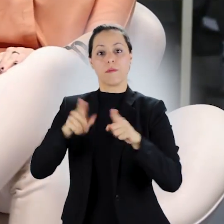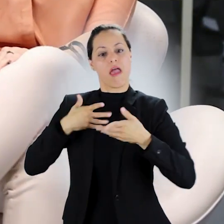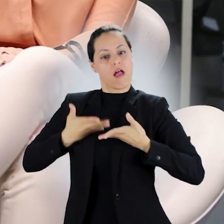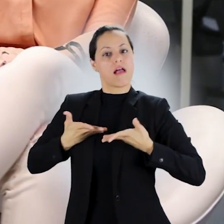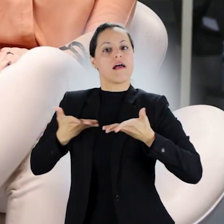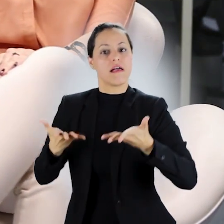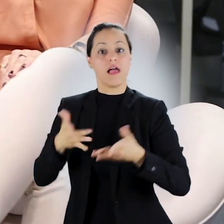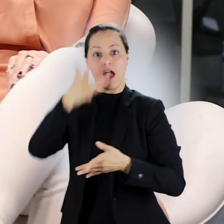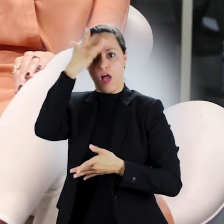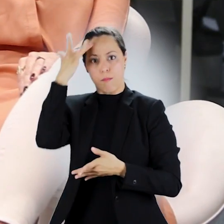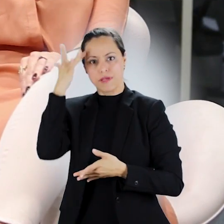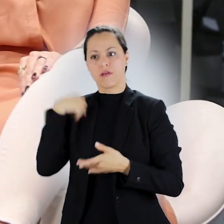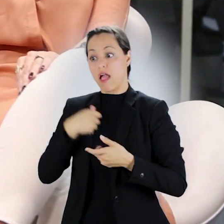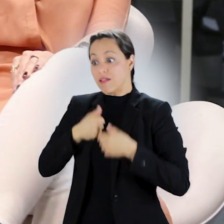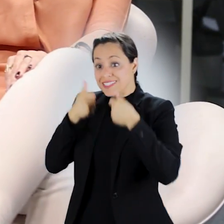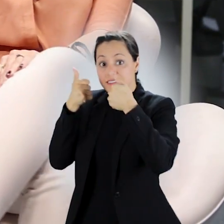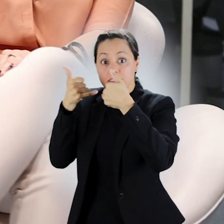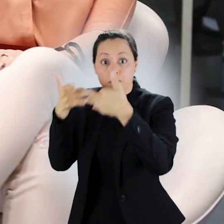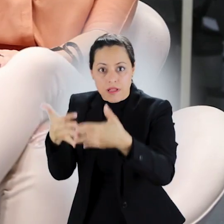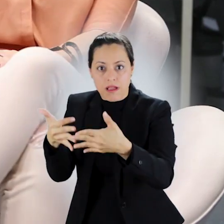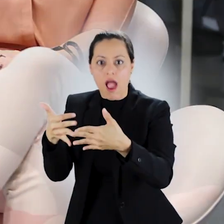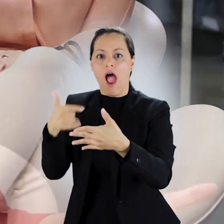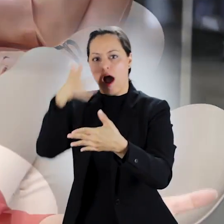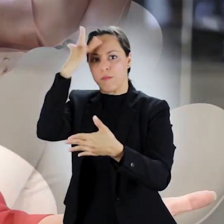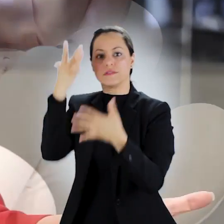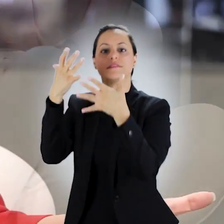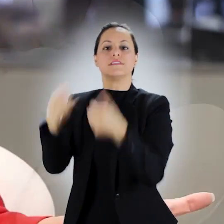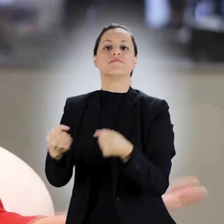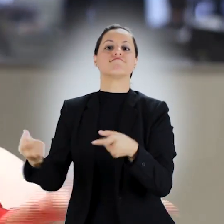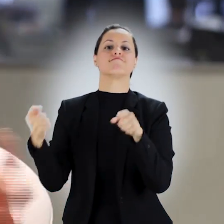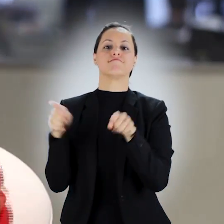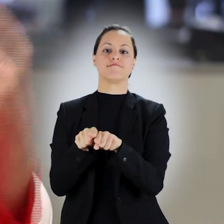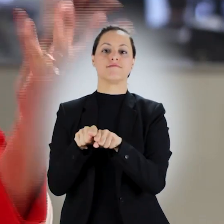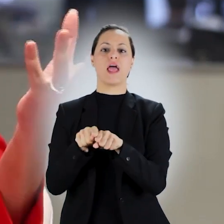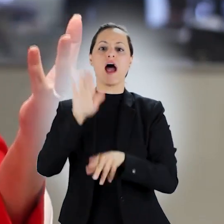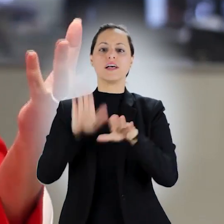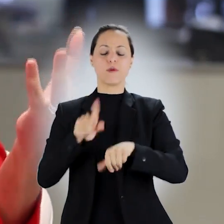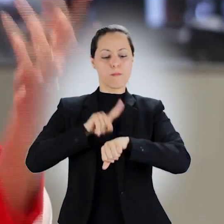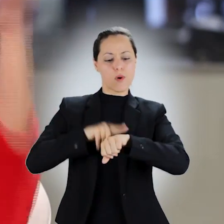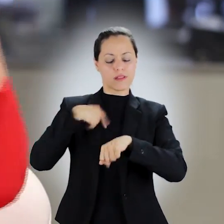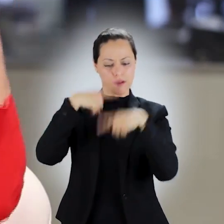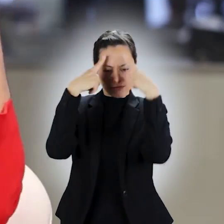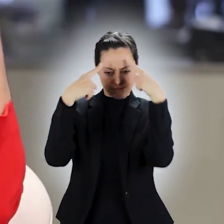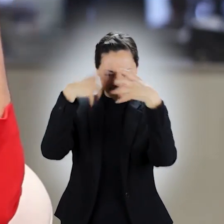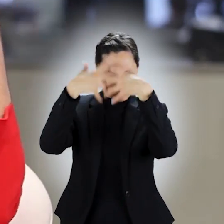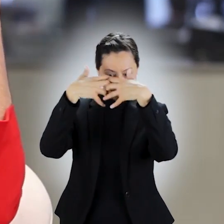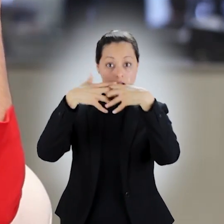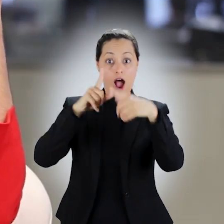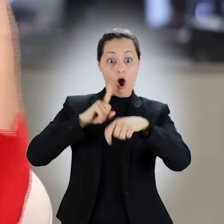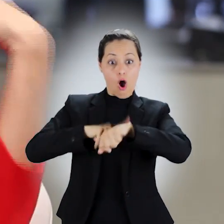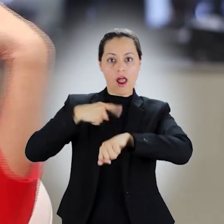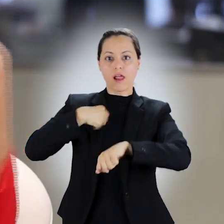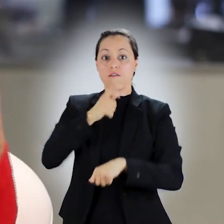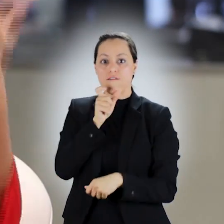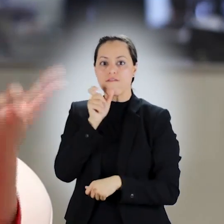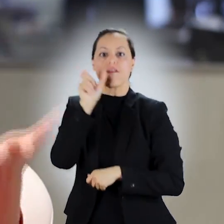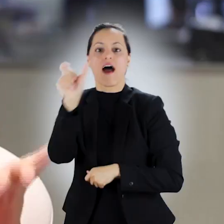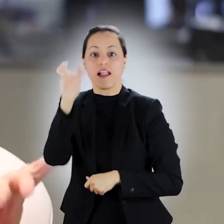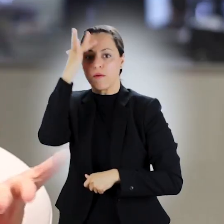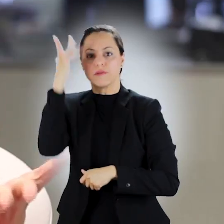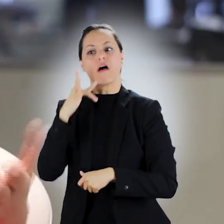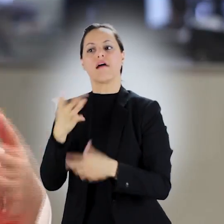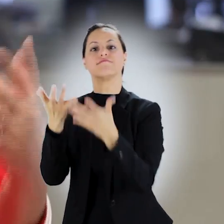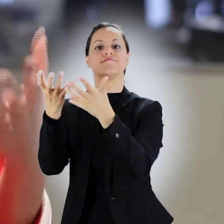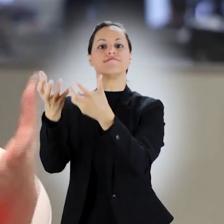pessoas abraçavam a minha causa, o meu projeto, e de repente eu não estava mais sozinha, eu estava sozinha por um instante, enquanto a ideia estava na minha cabeça. A partir do momento que